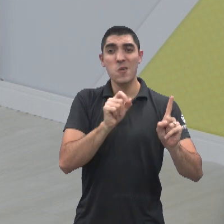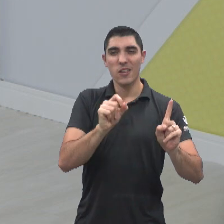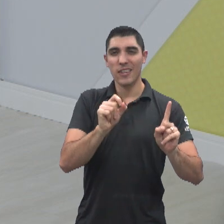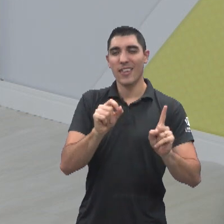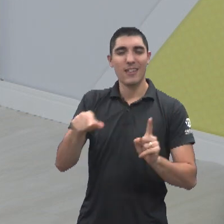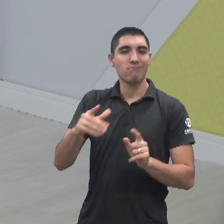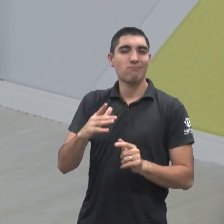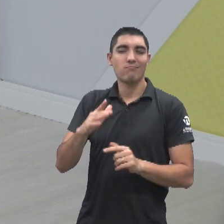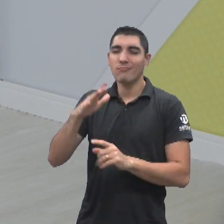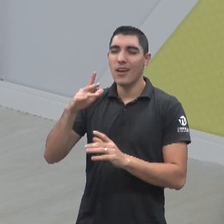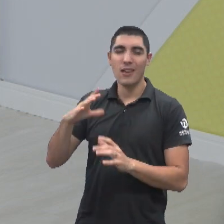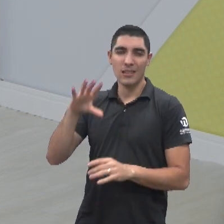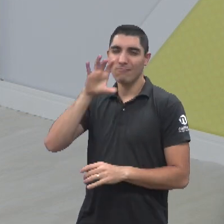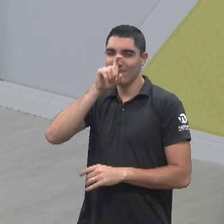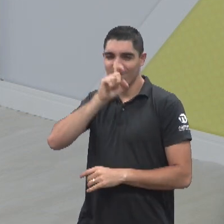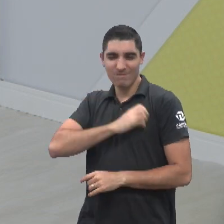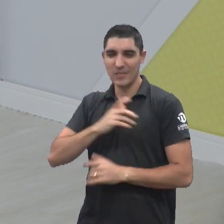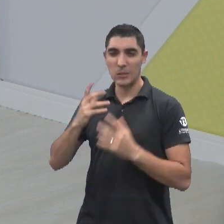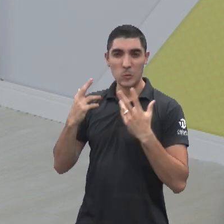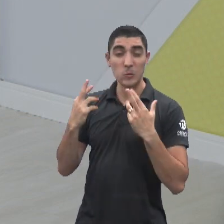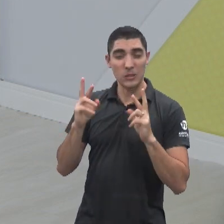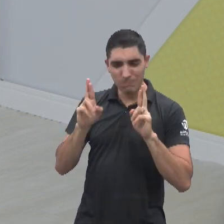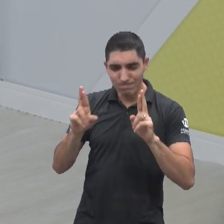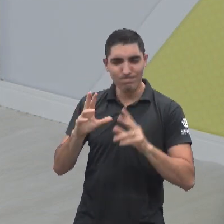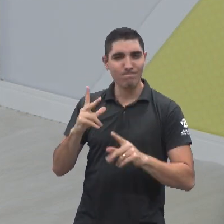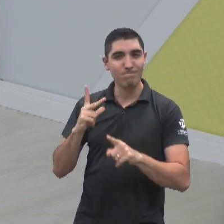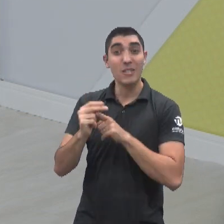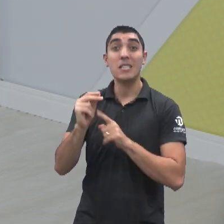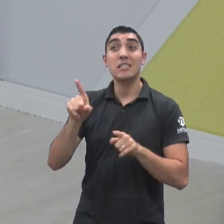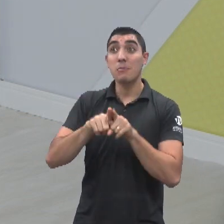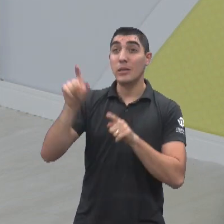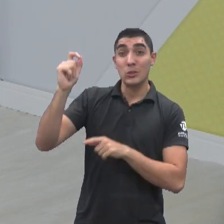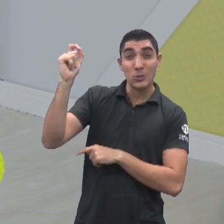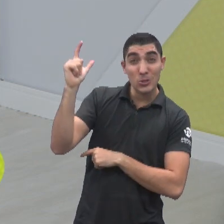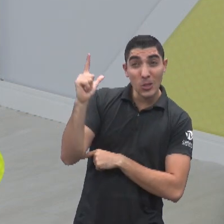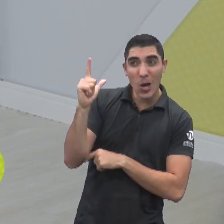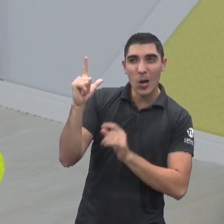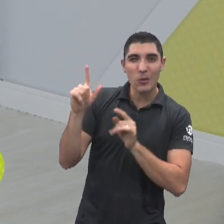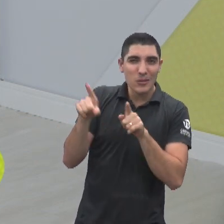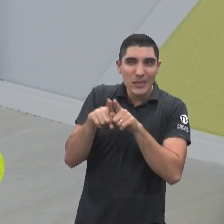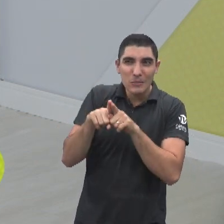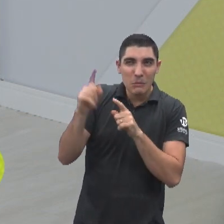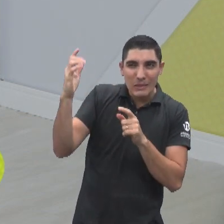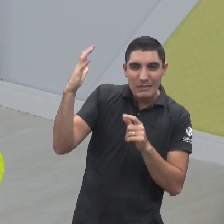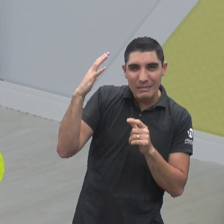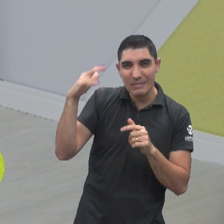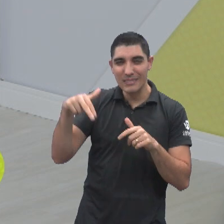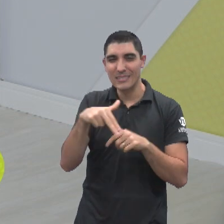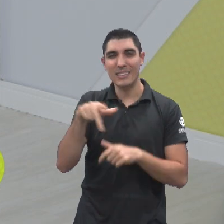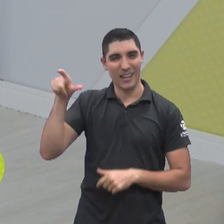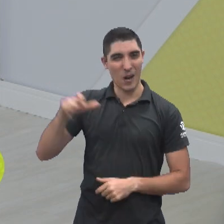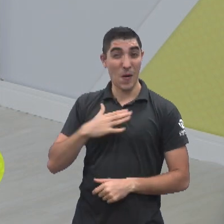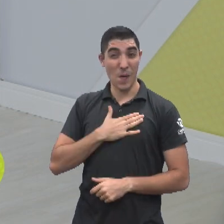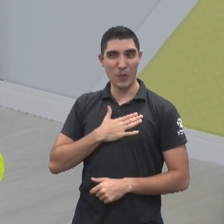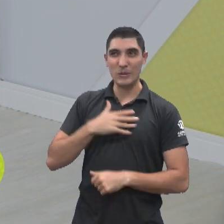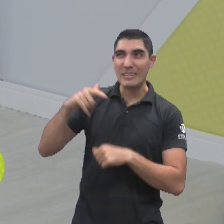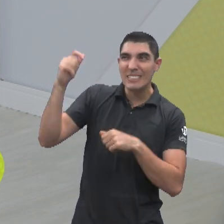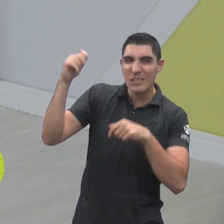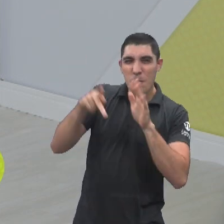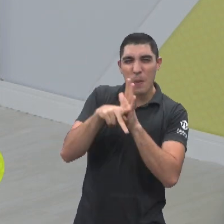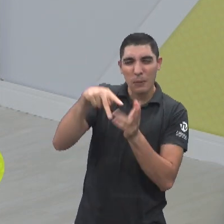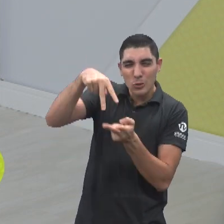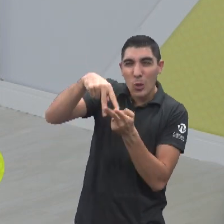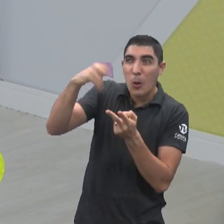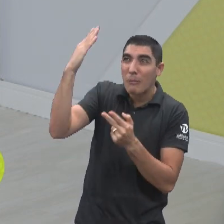João Delfino terminou sol e sombra, para não ter dúvida. Que beleza. O nosso Sobral adorou ali, que beleza. Mas o detalhe é o seguinte, o